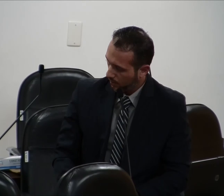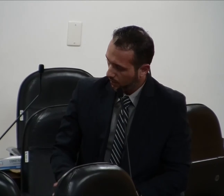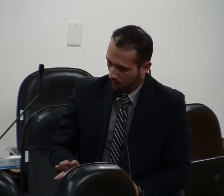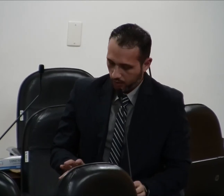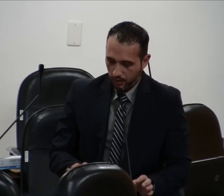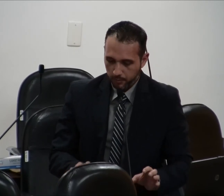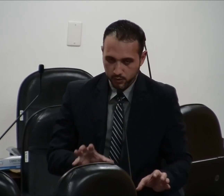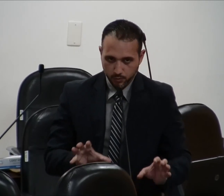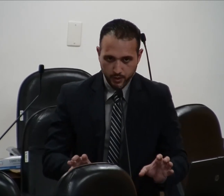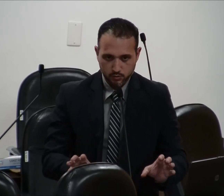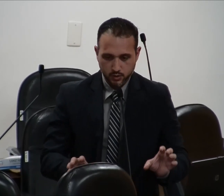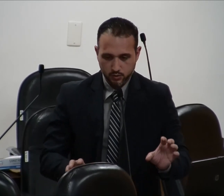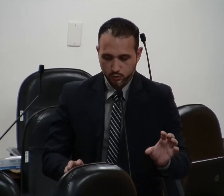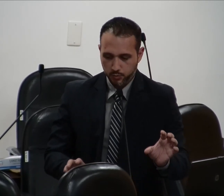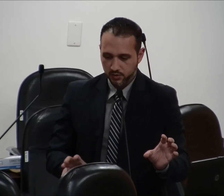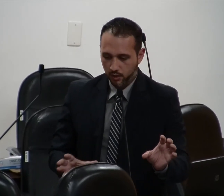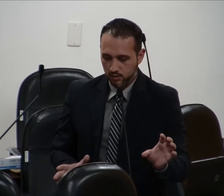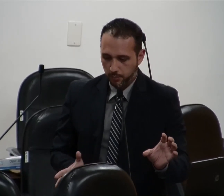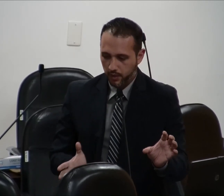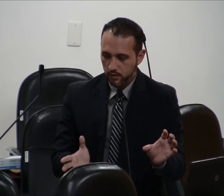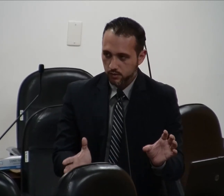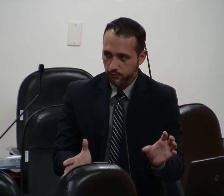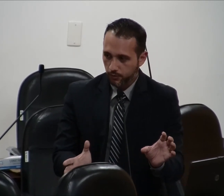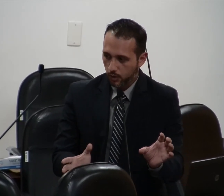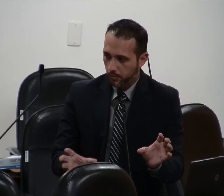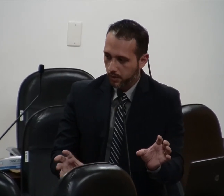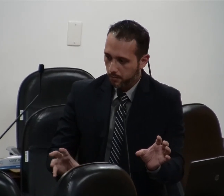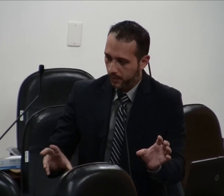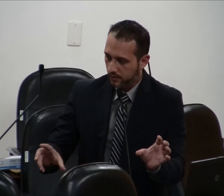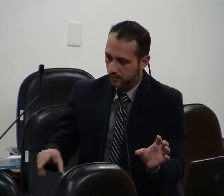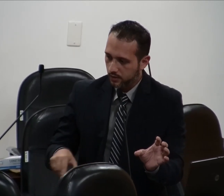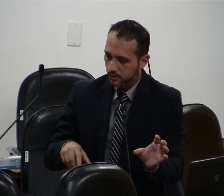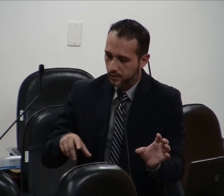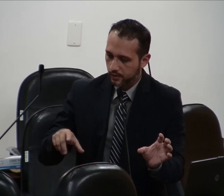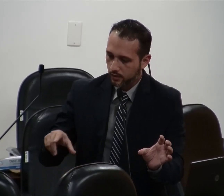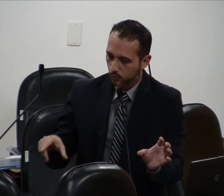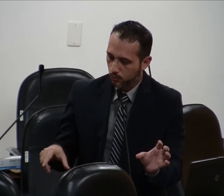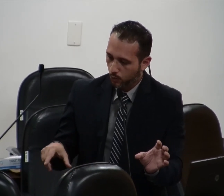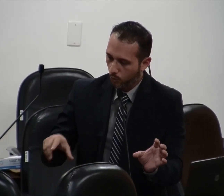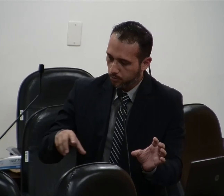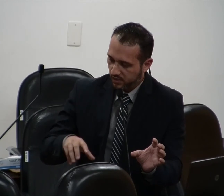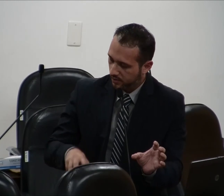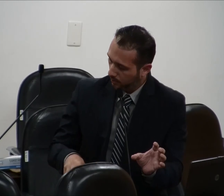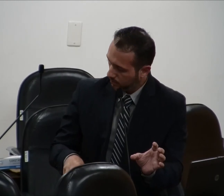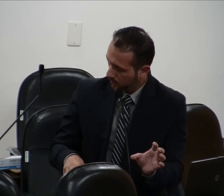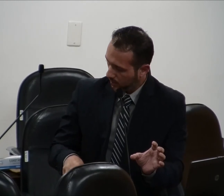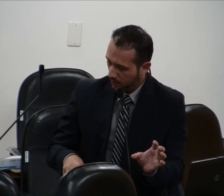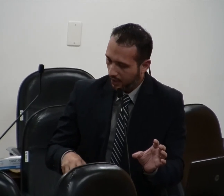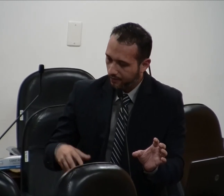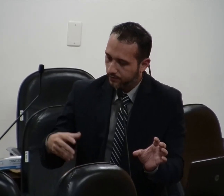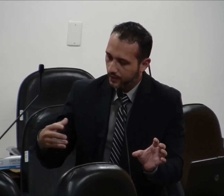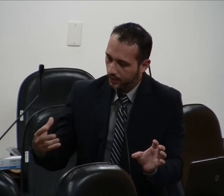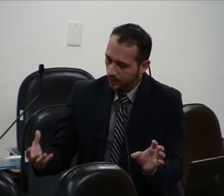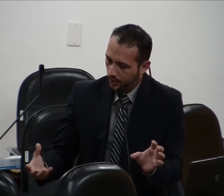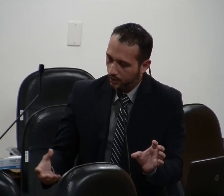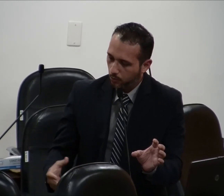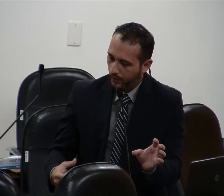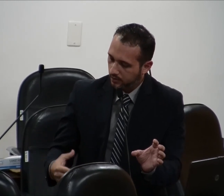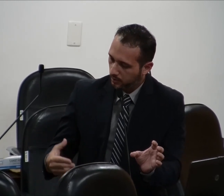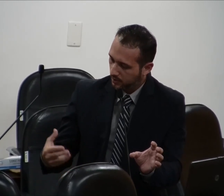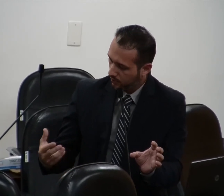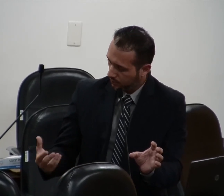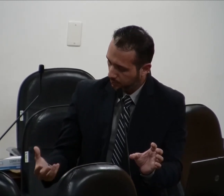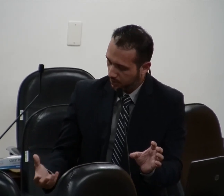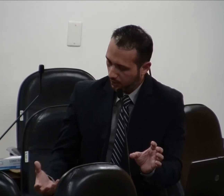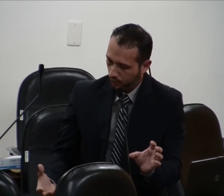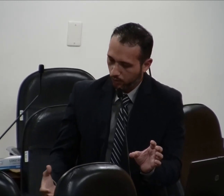requerimento, é mais ou menos isso. A Subcels apenas informa, mas existe essa comissão que avalia quais